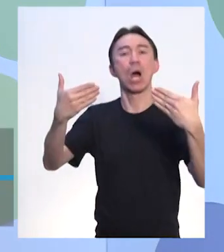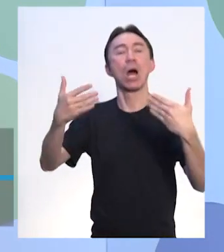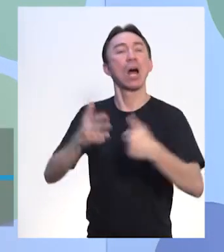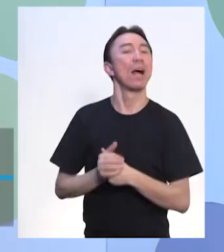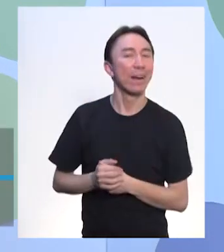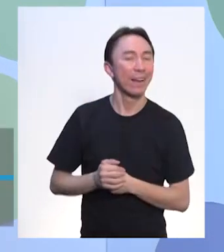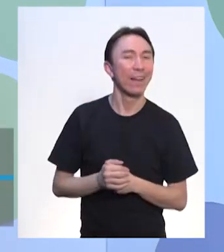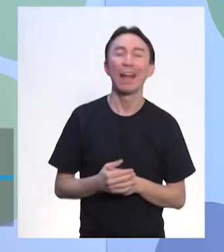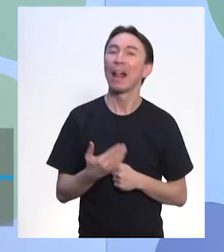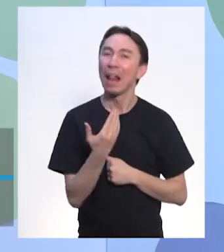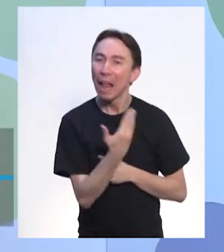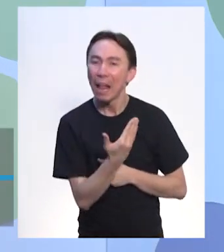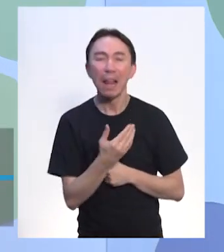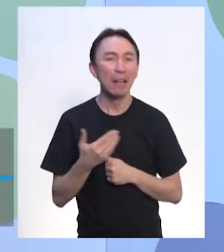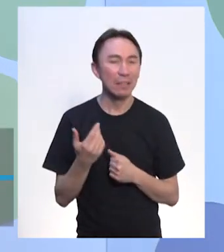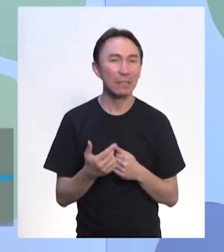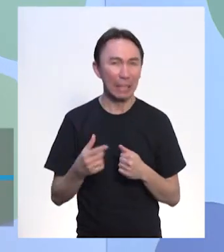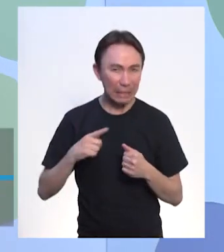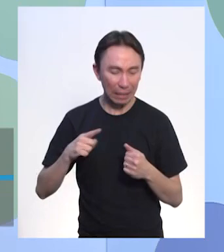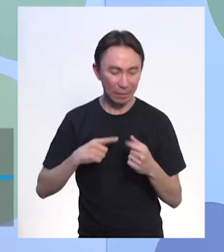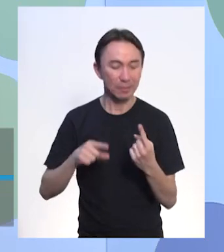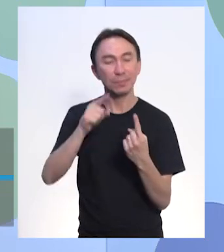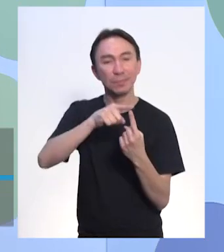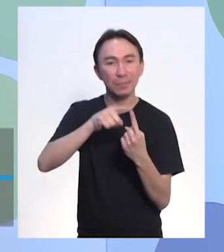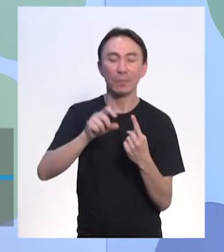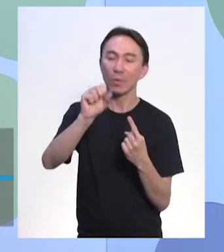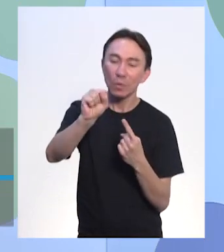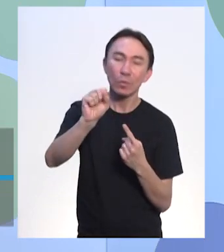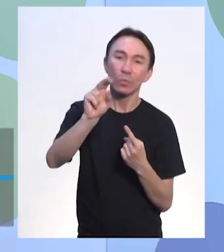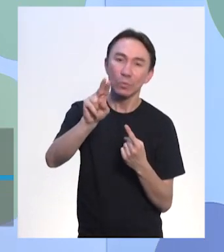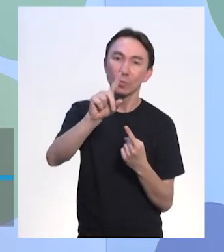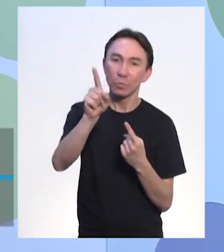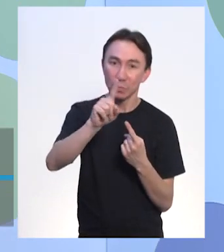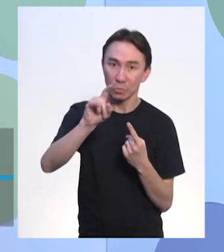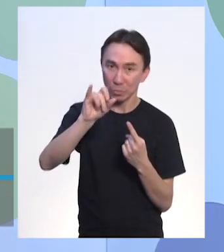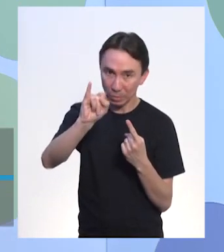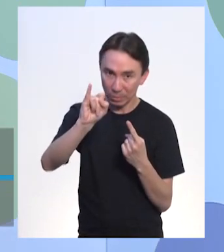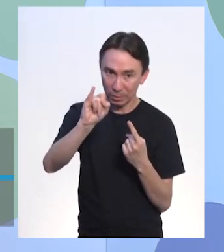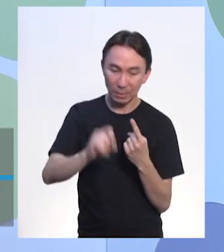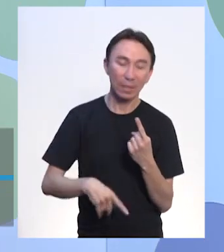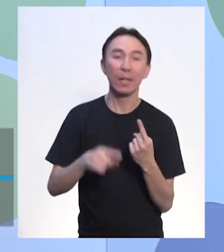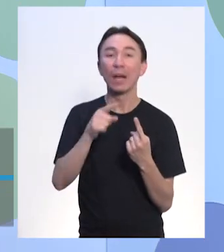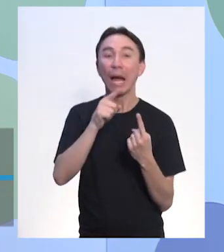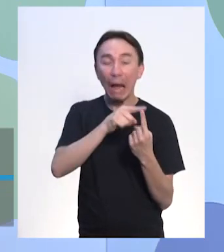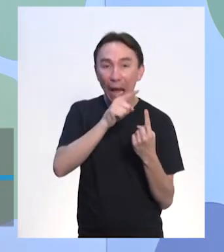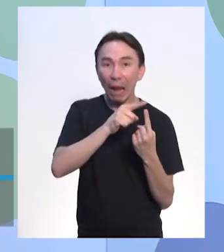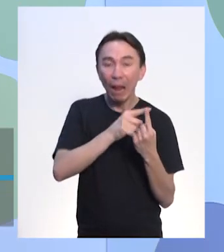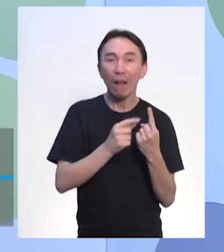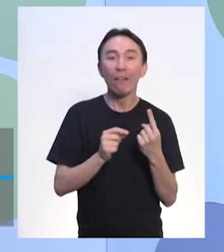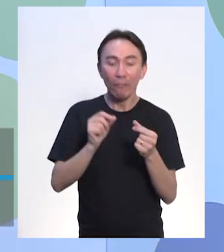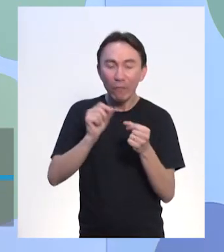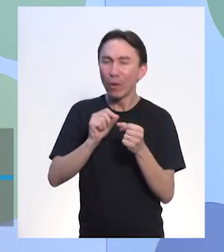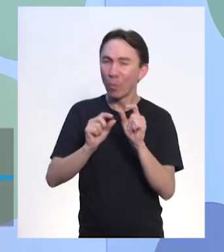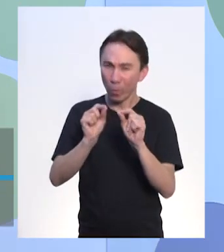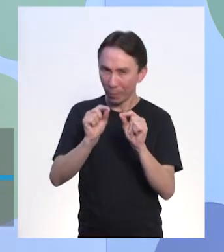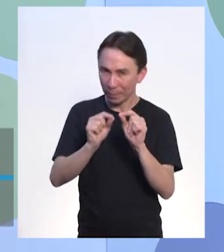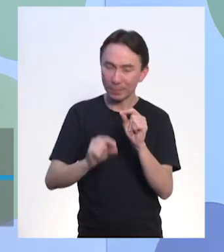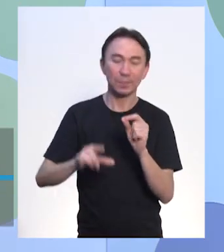desenvolveram, na verdade, a Suzy desenvolveu uma página, um